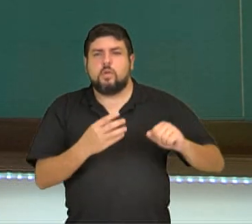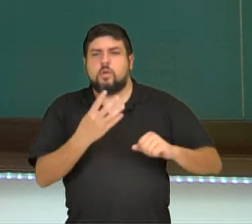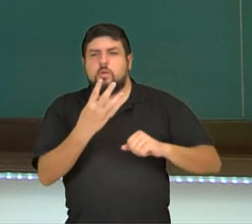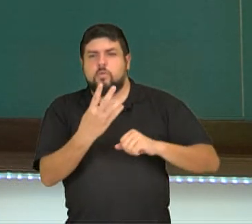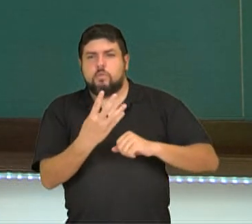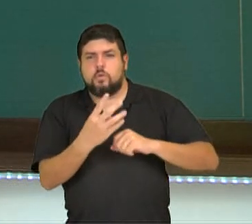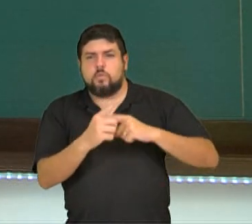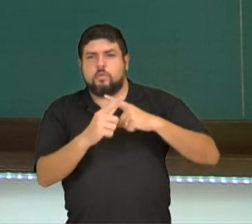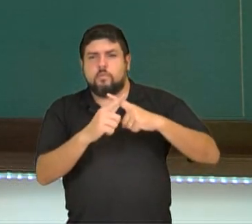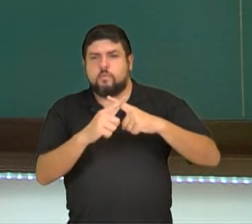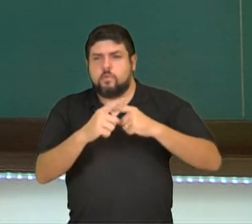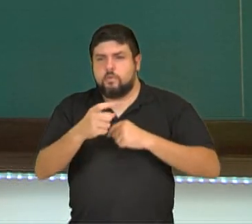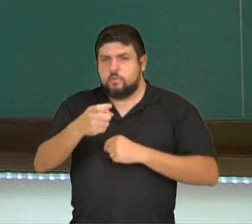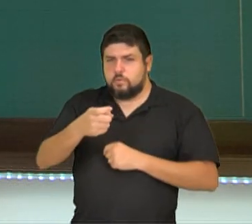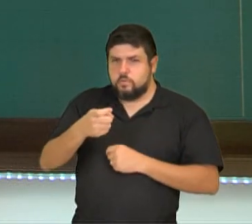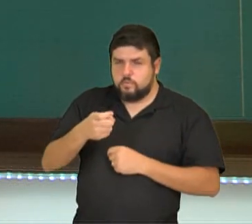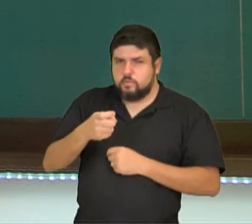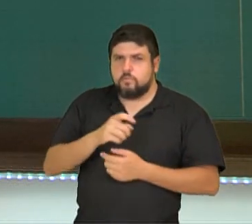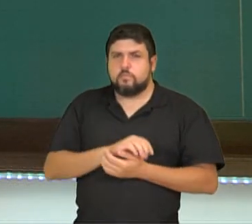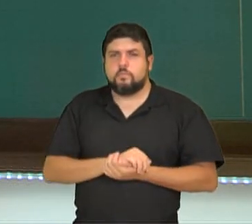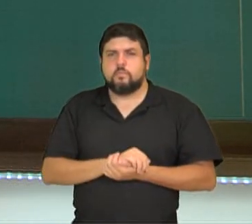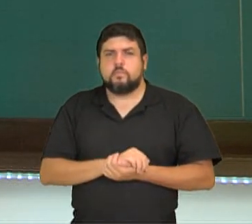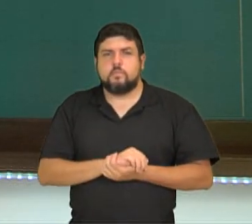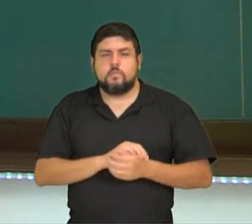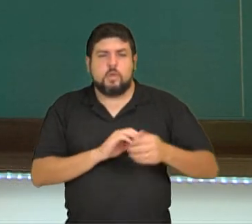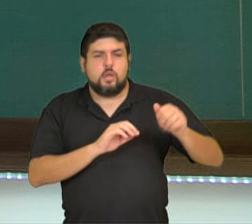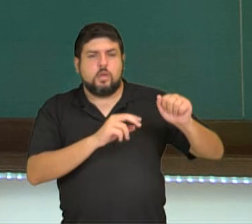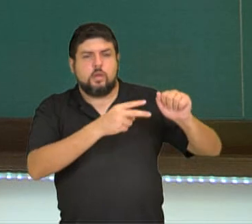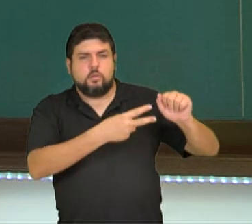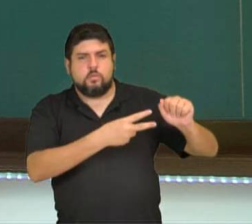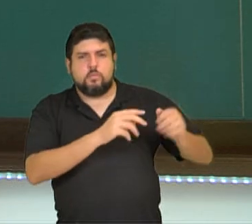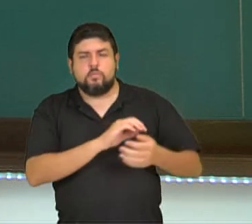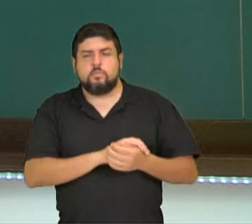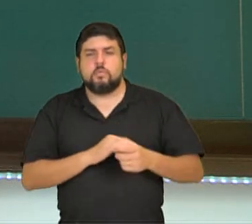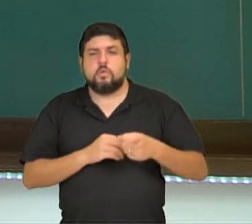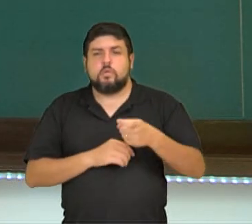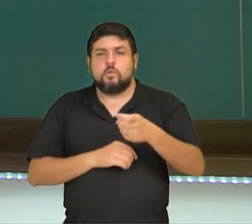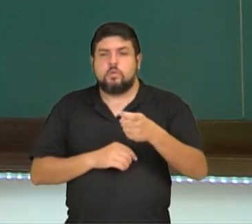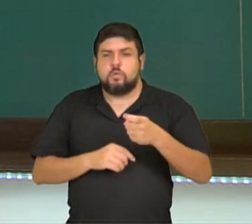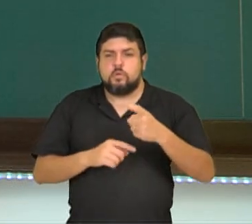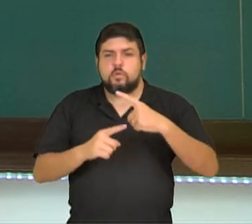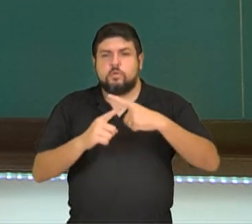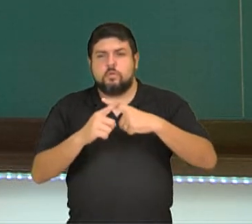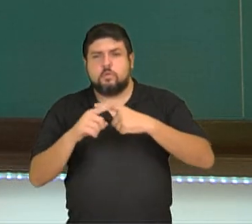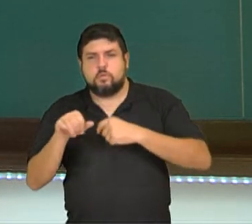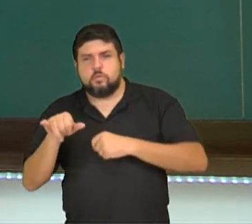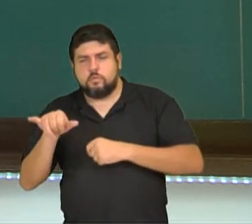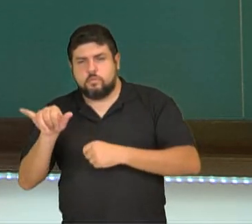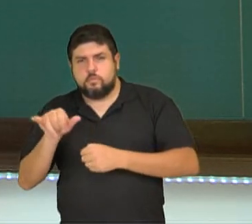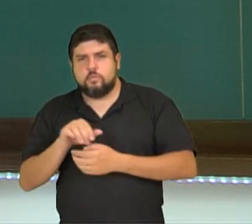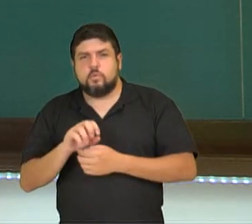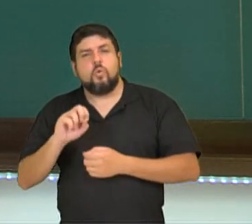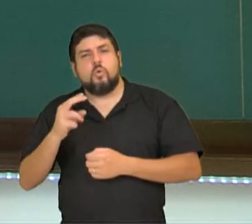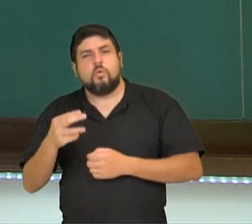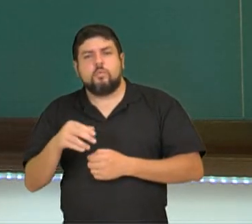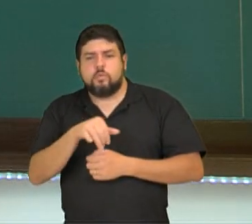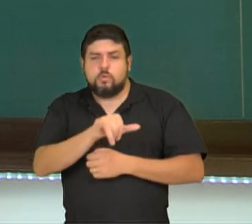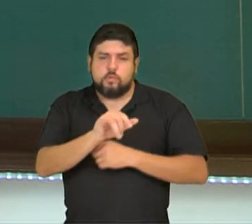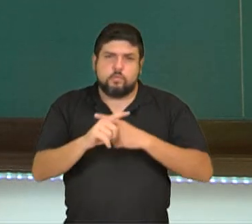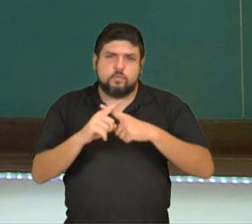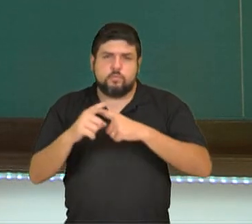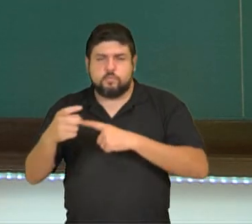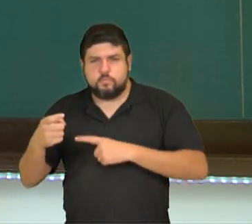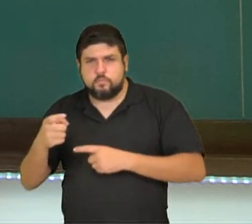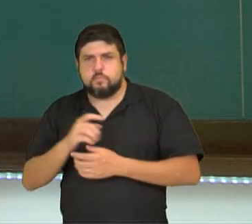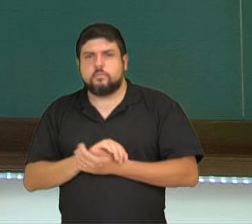ó. 4 vezes x. A área 2 vai ser x vezes y, ou y vezes x, tanto faz. E a